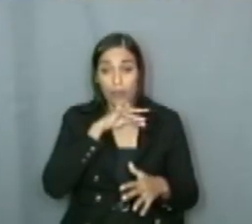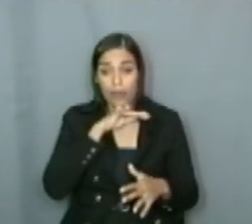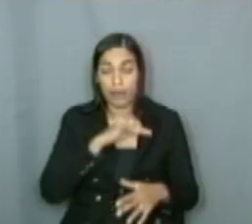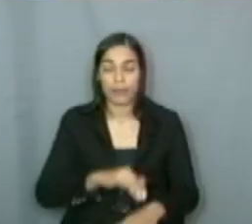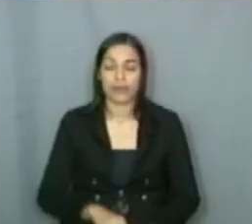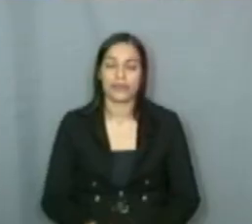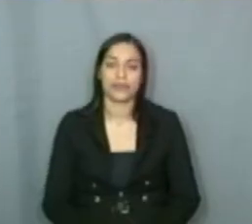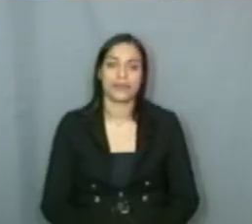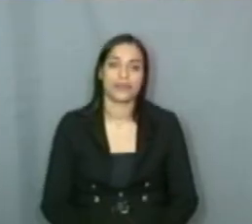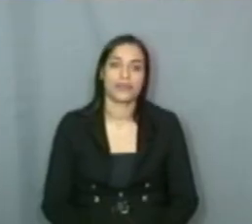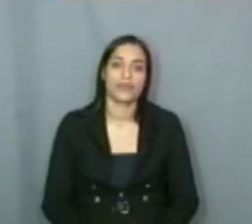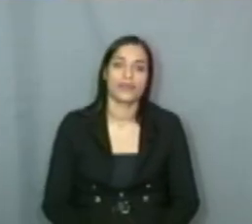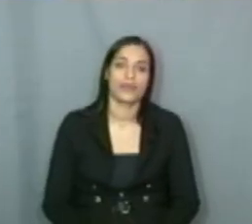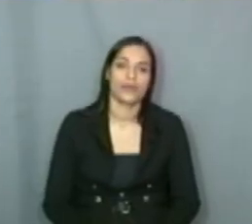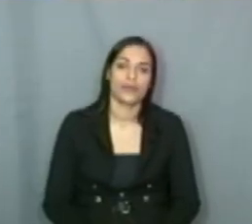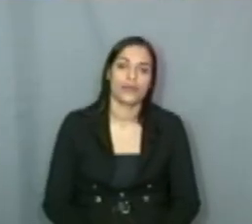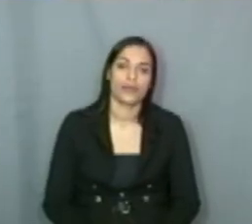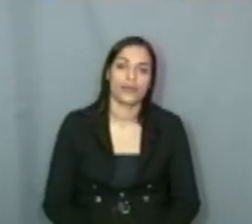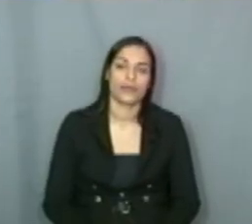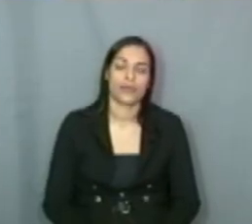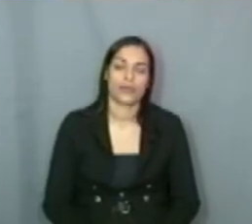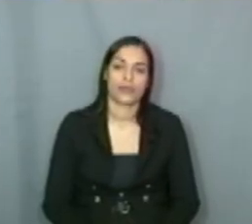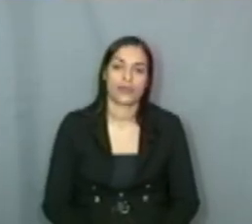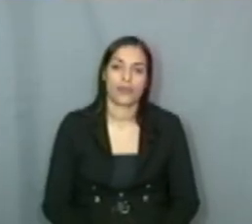Vamos agora